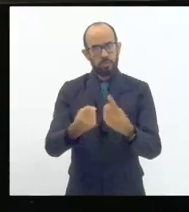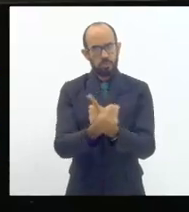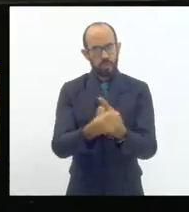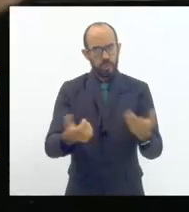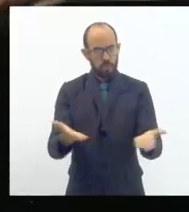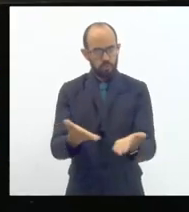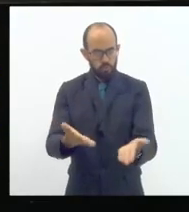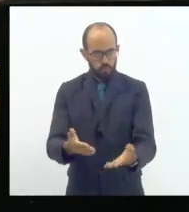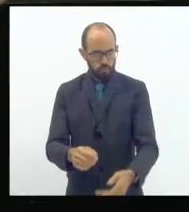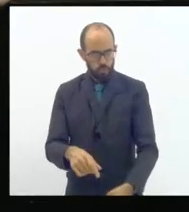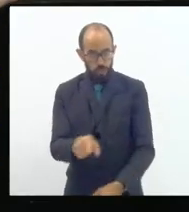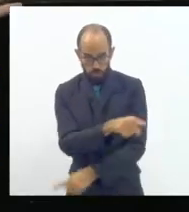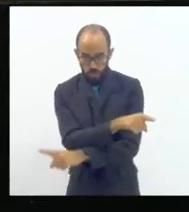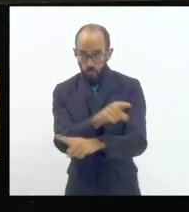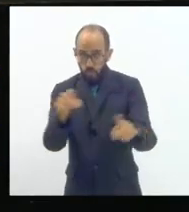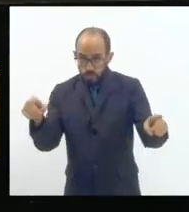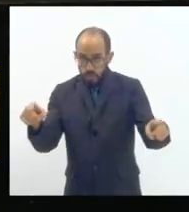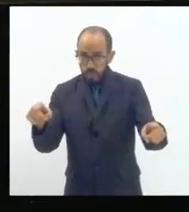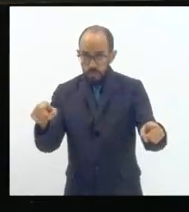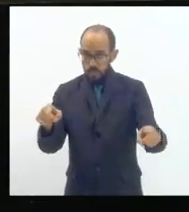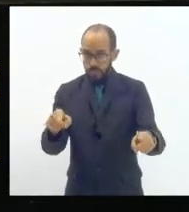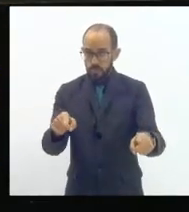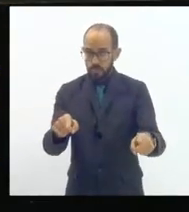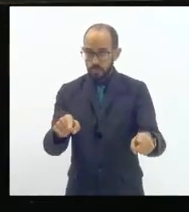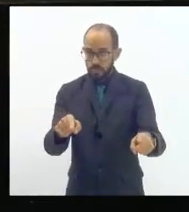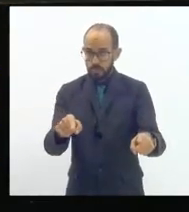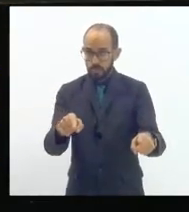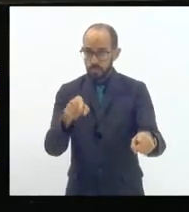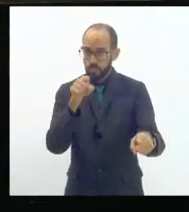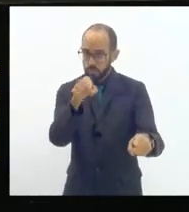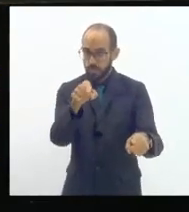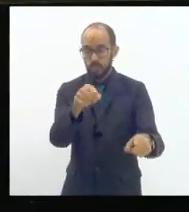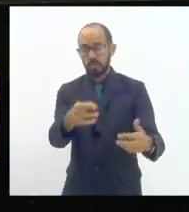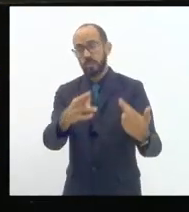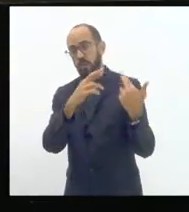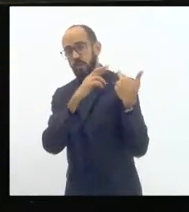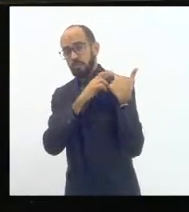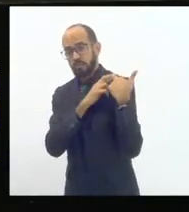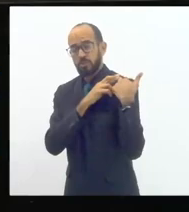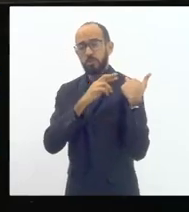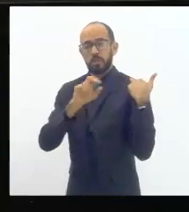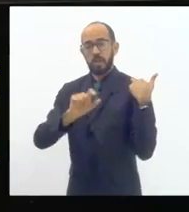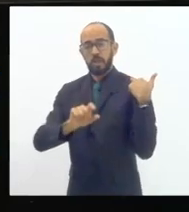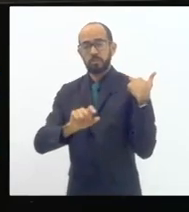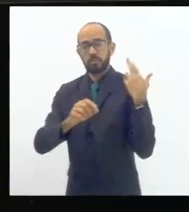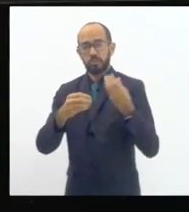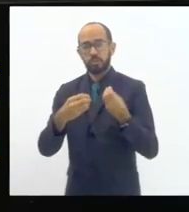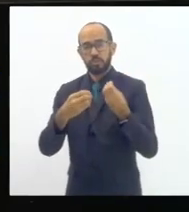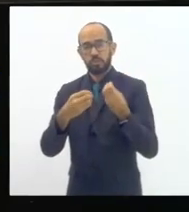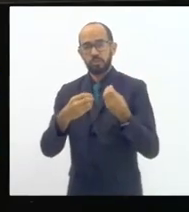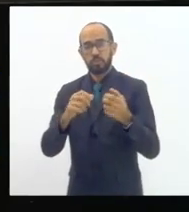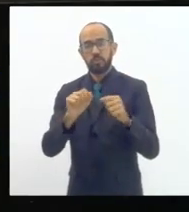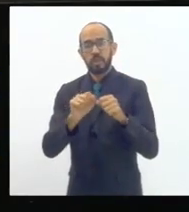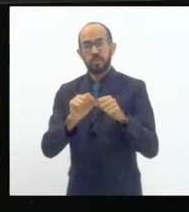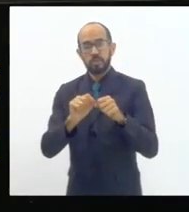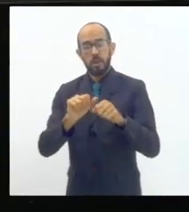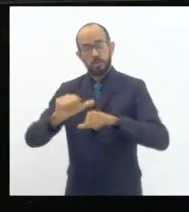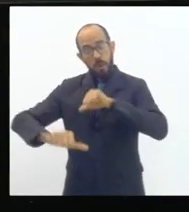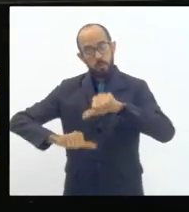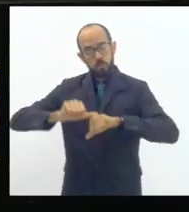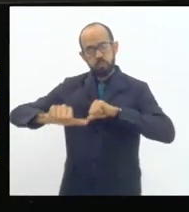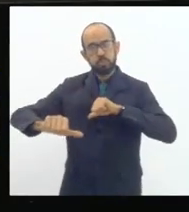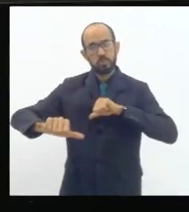Está depositado em vocês. Vocês têm a responsabilidade de dar um cavalo de pau